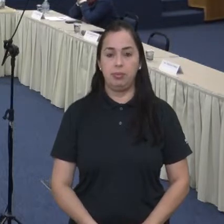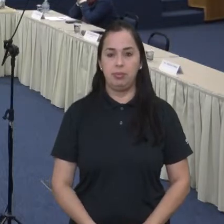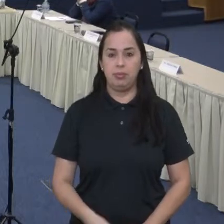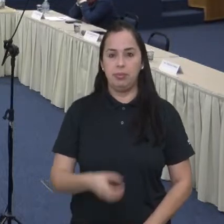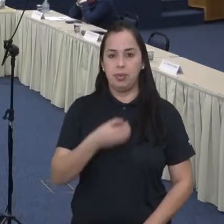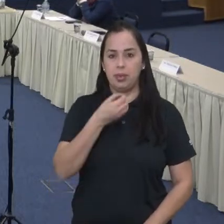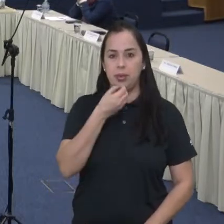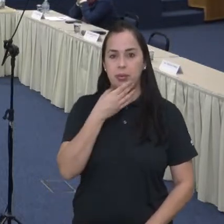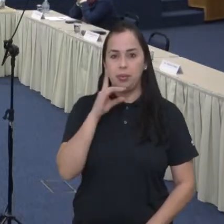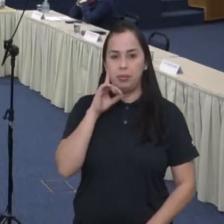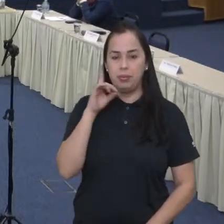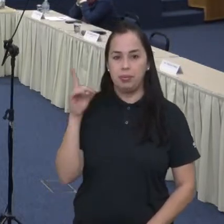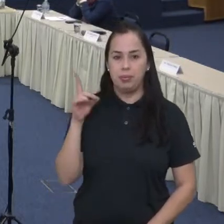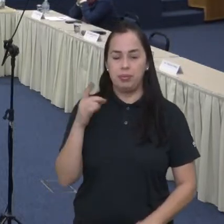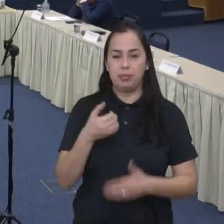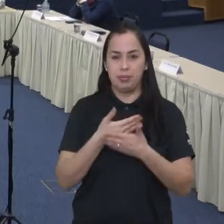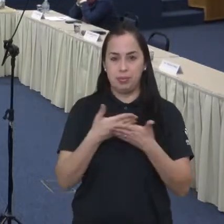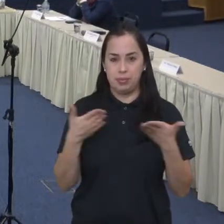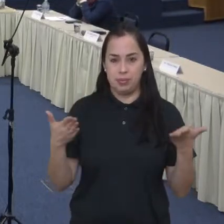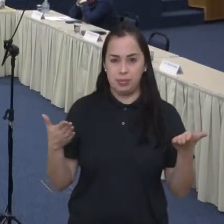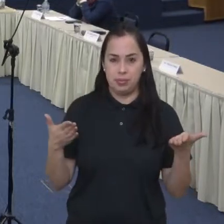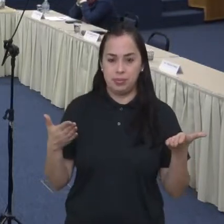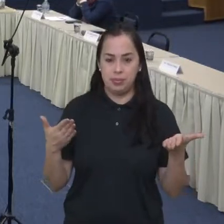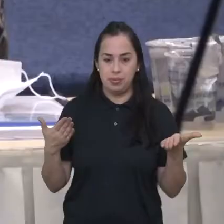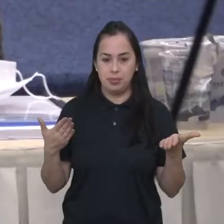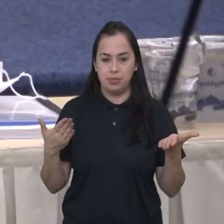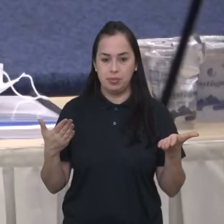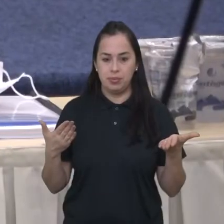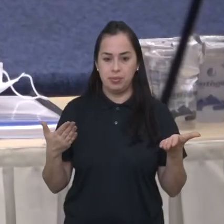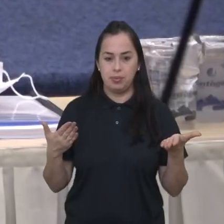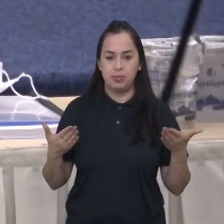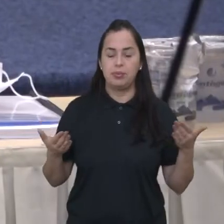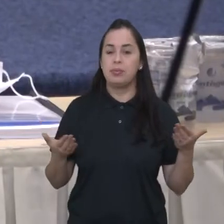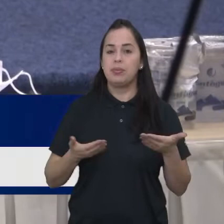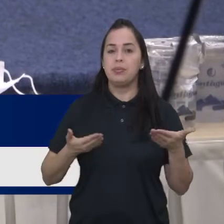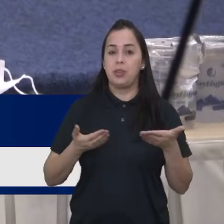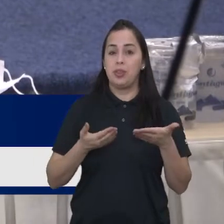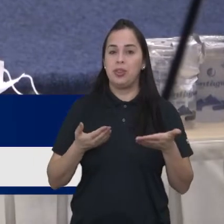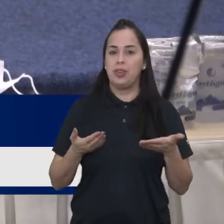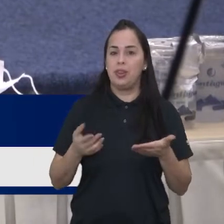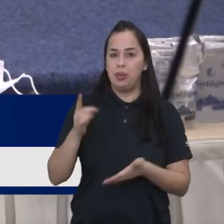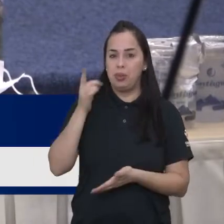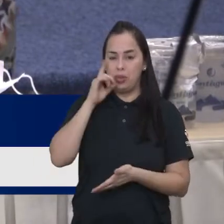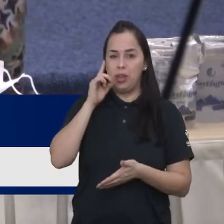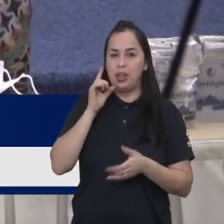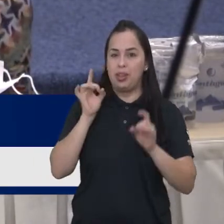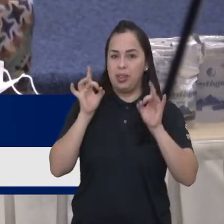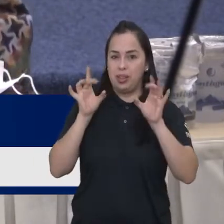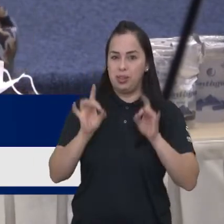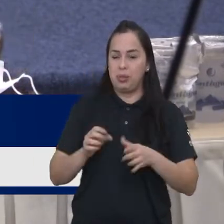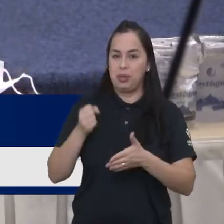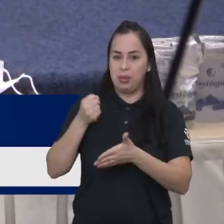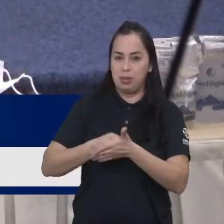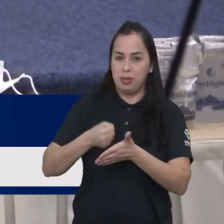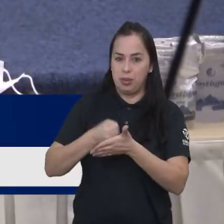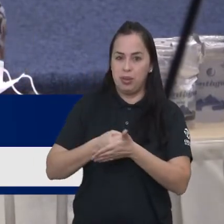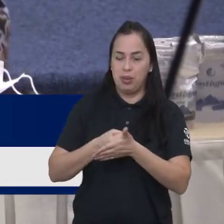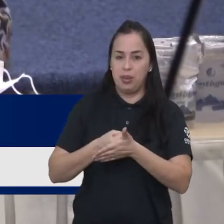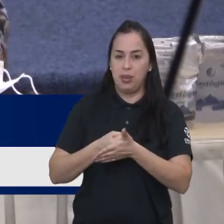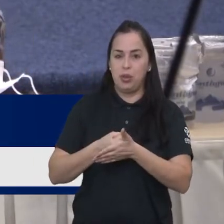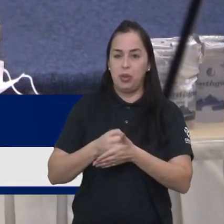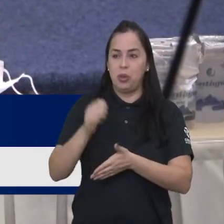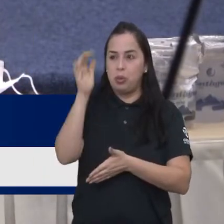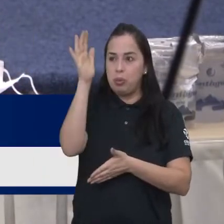bom dia a todas e a todos. Hoje é um dia de luta, não é? No Brasil inteiro está